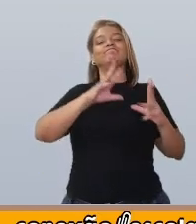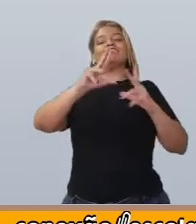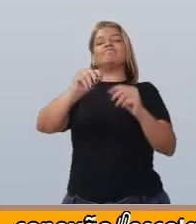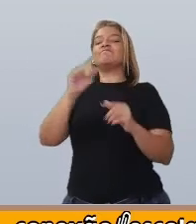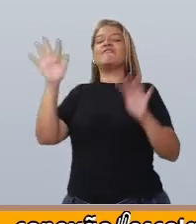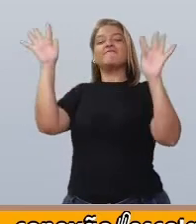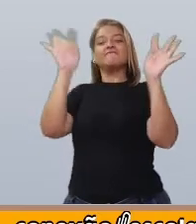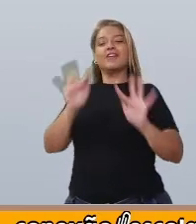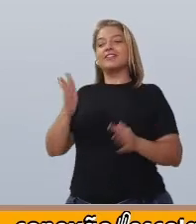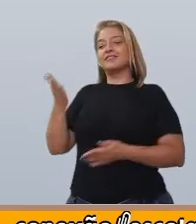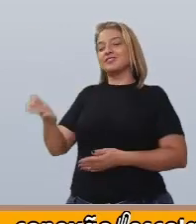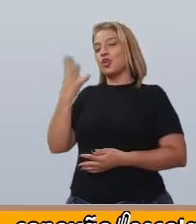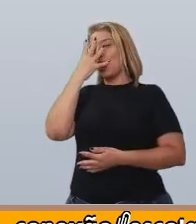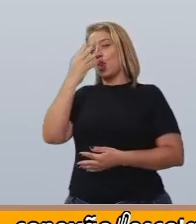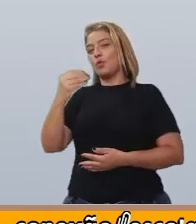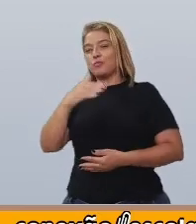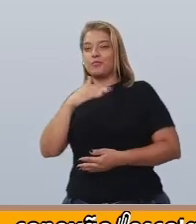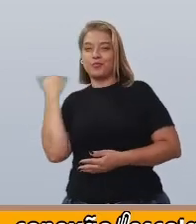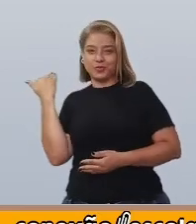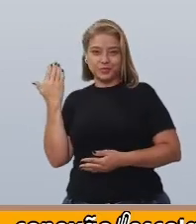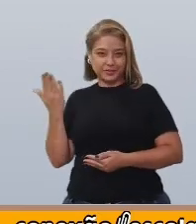do lobo.